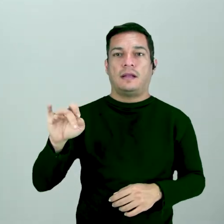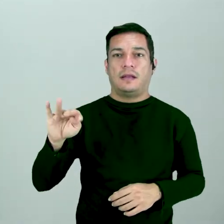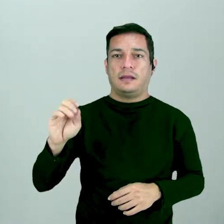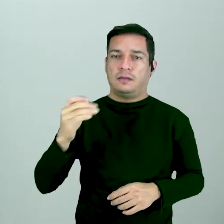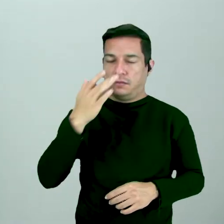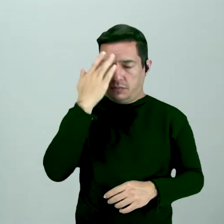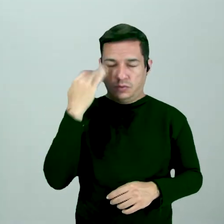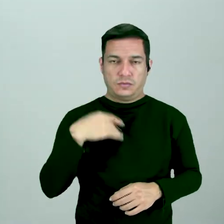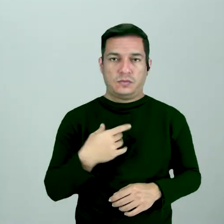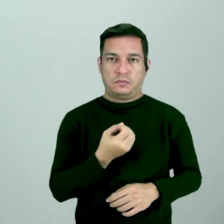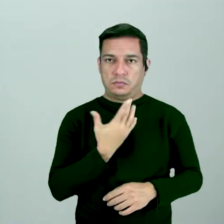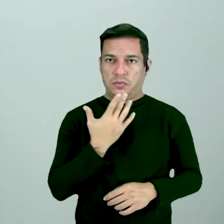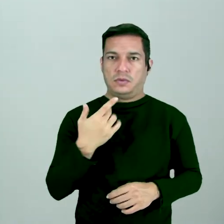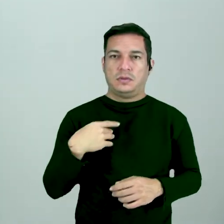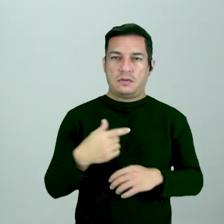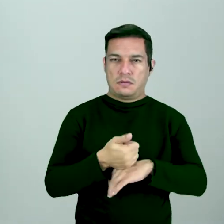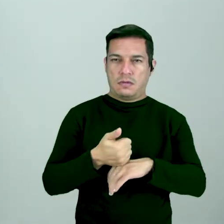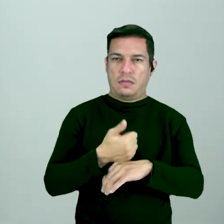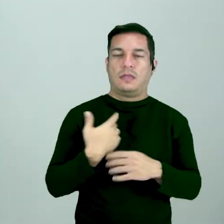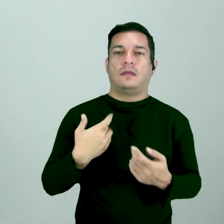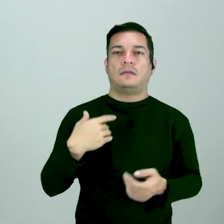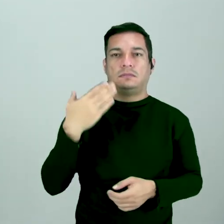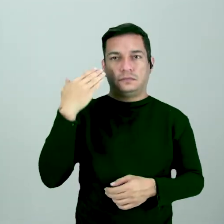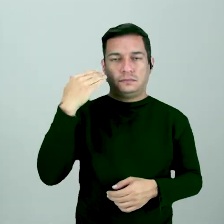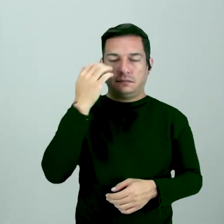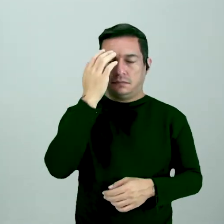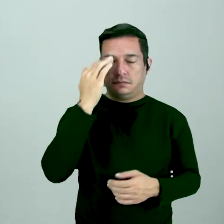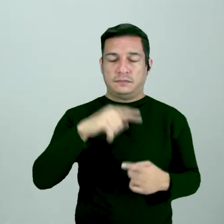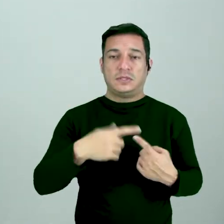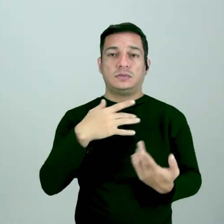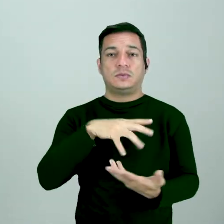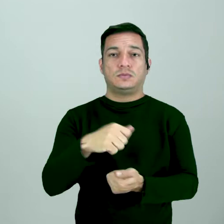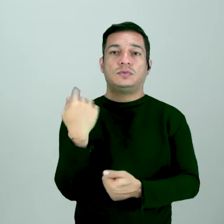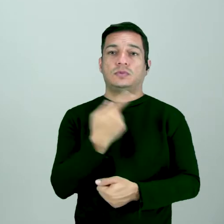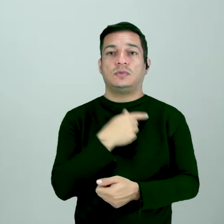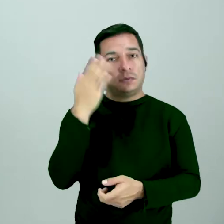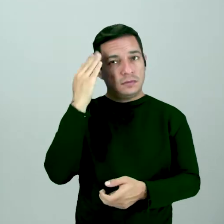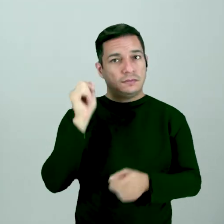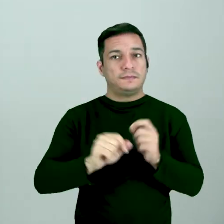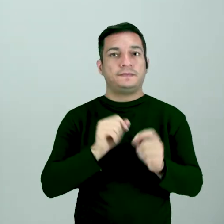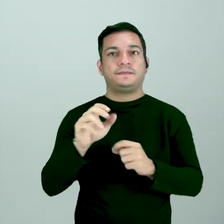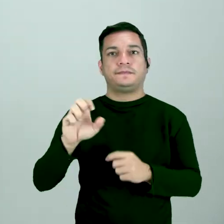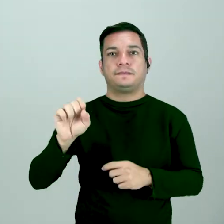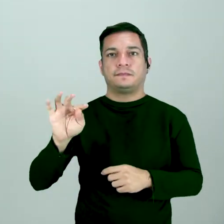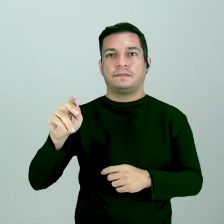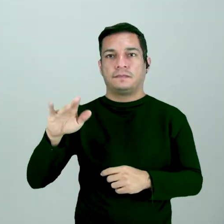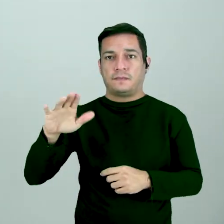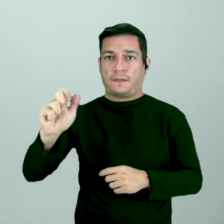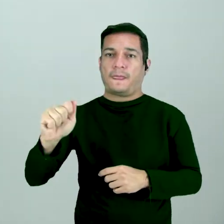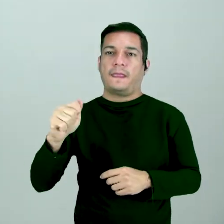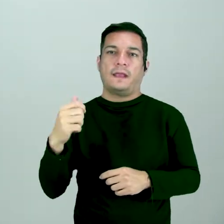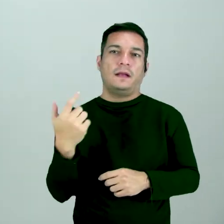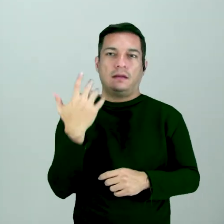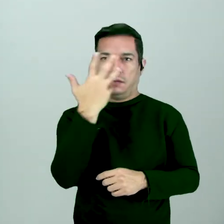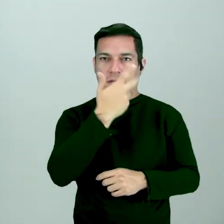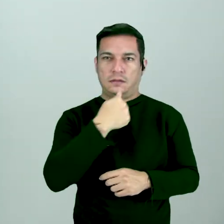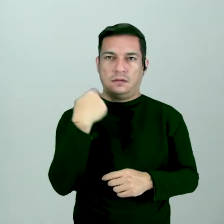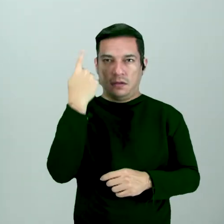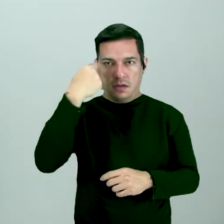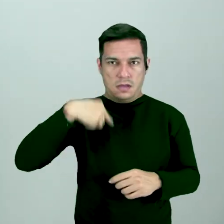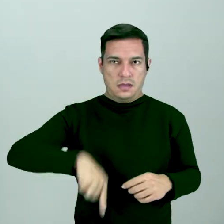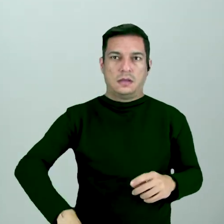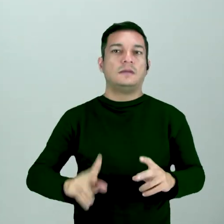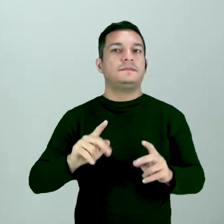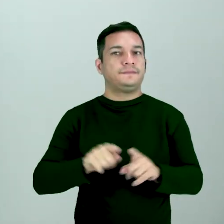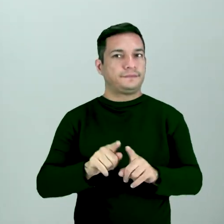essa questão. Nós sabemos que não só no Brasil, mas no mundo, a estética aí chama bastante atenção. Porém,